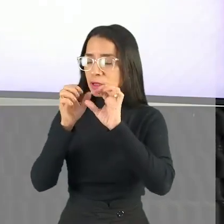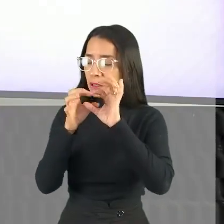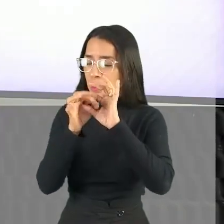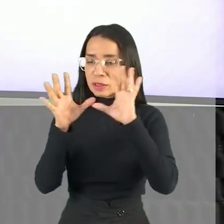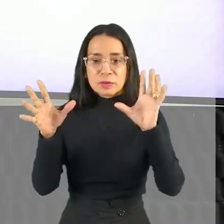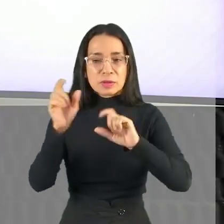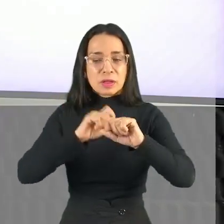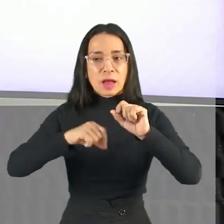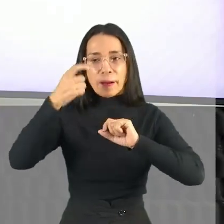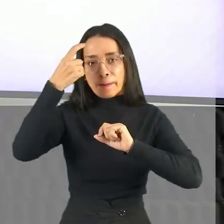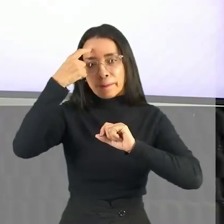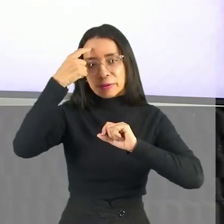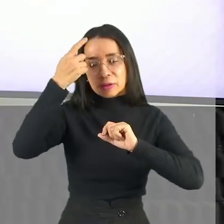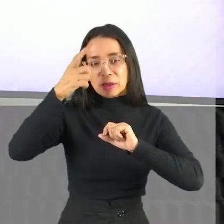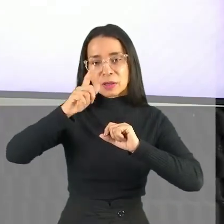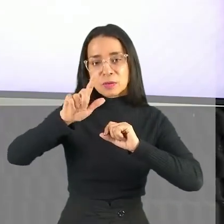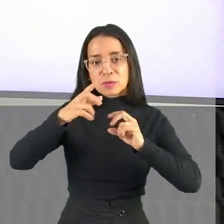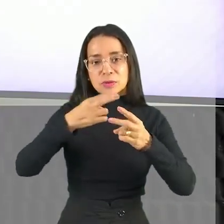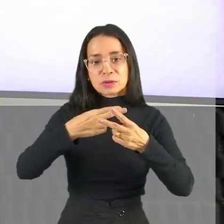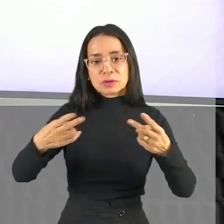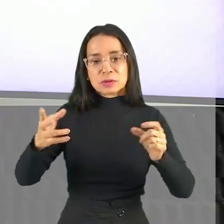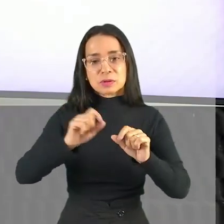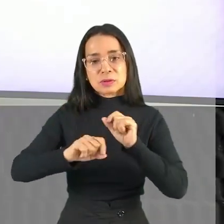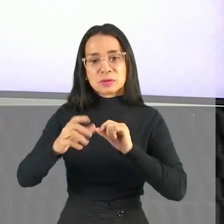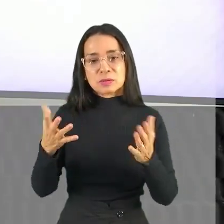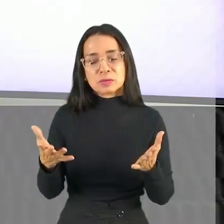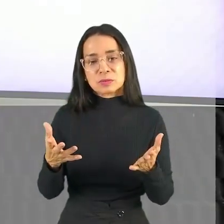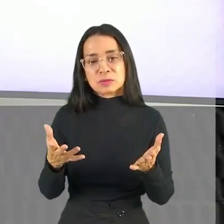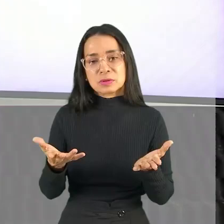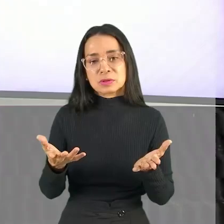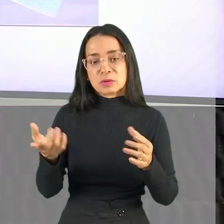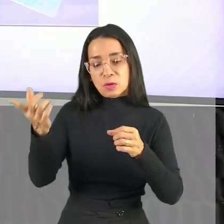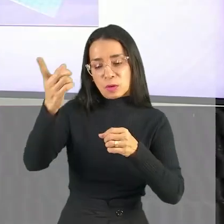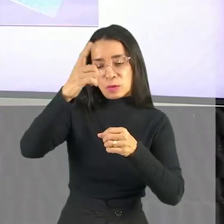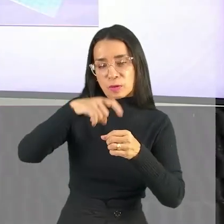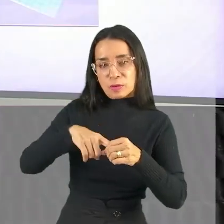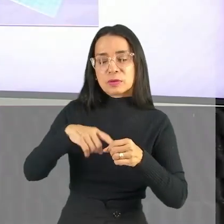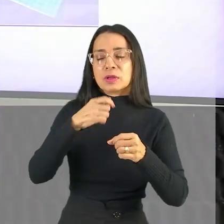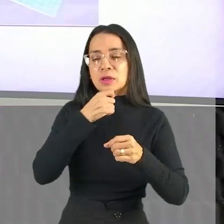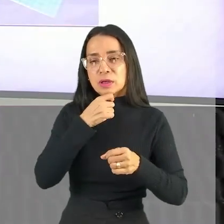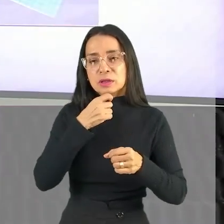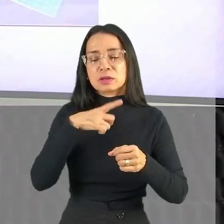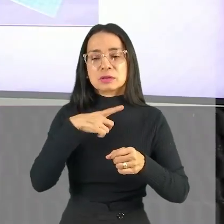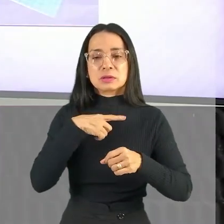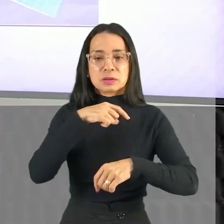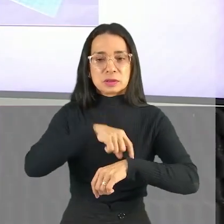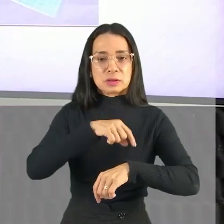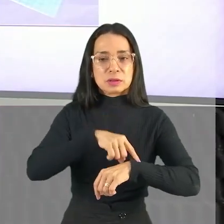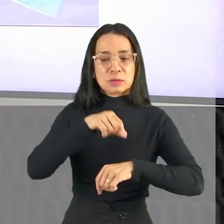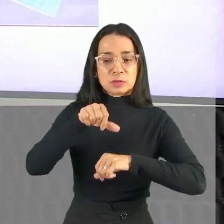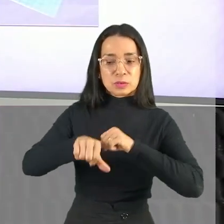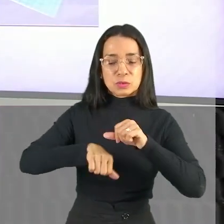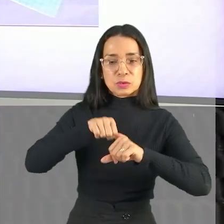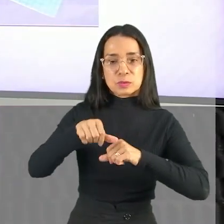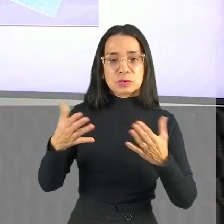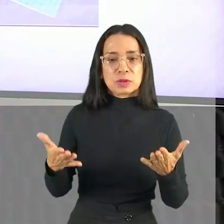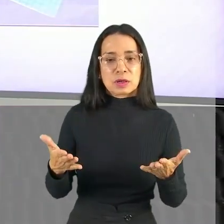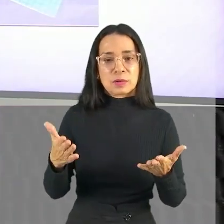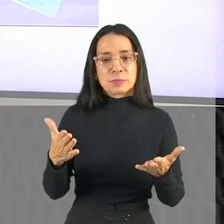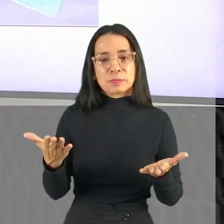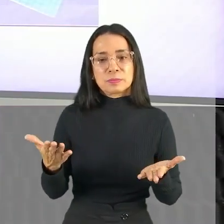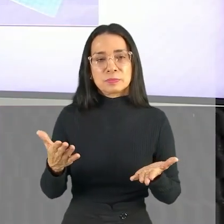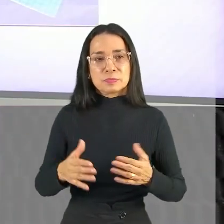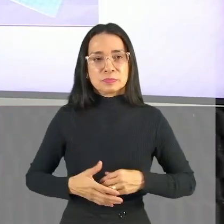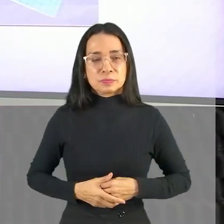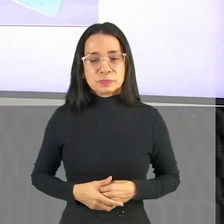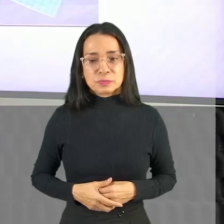voltar, ainda dá tempo de mudar alguma coisa que seja necessário mudar. E aí, mais algumas dicas, antes de mais